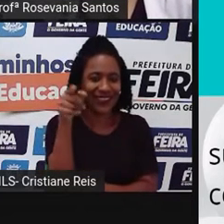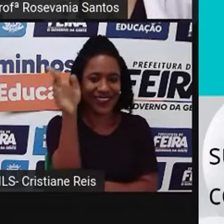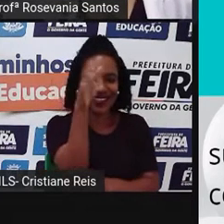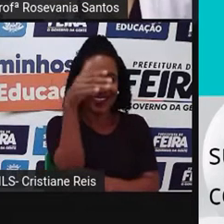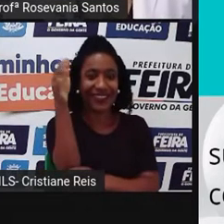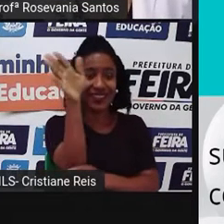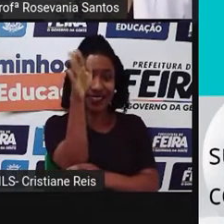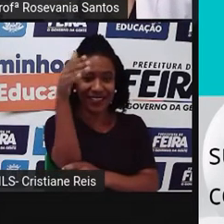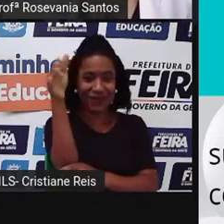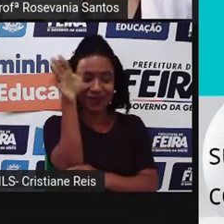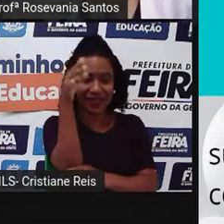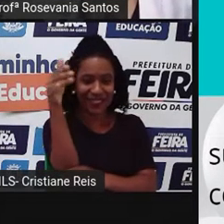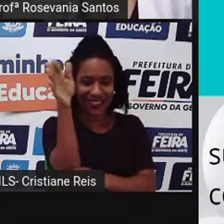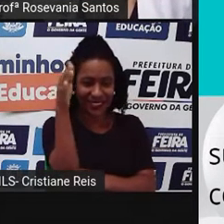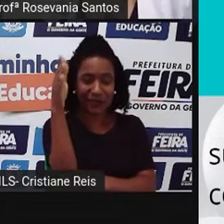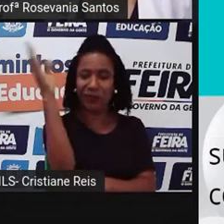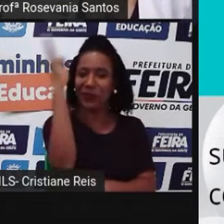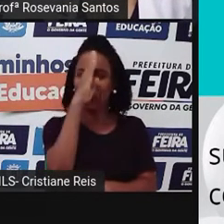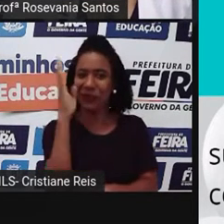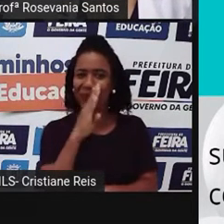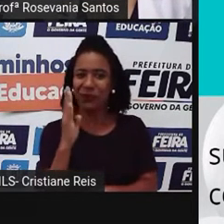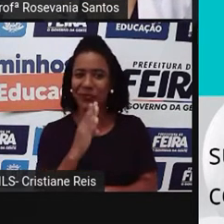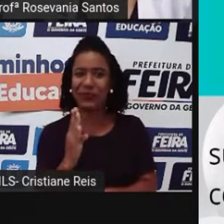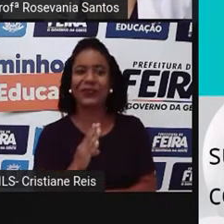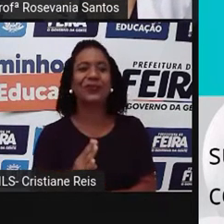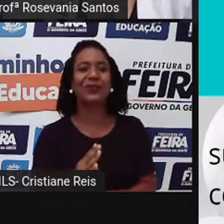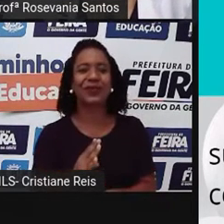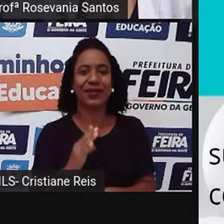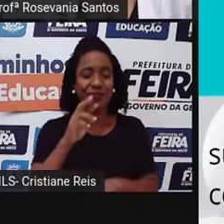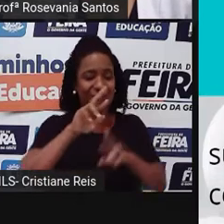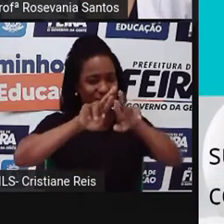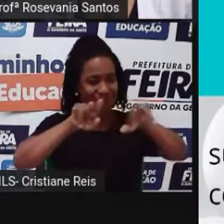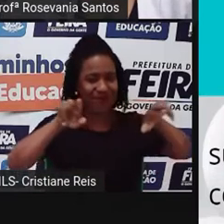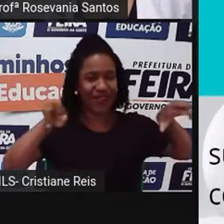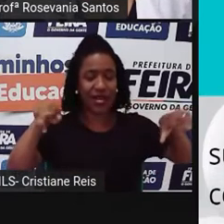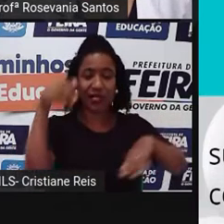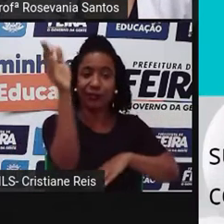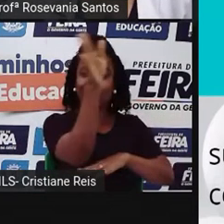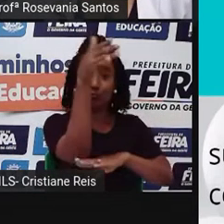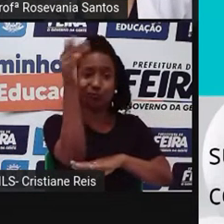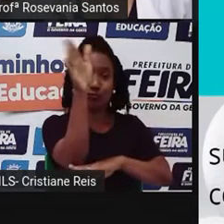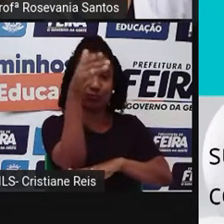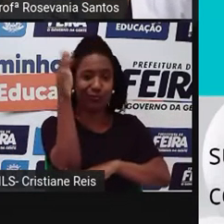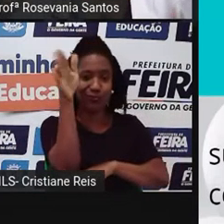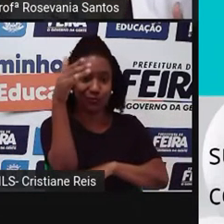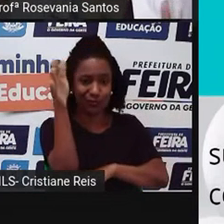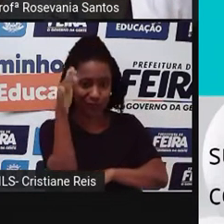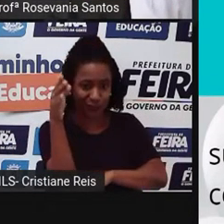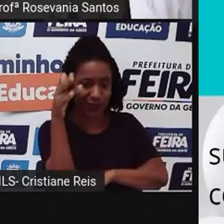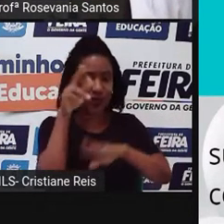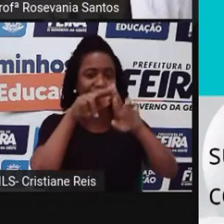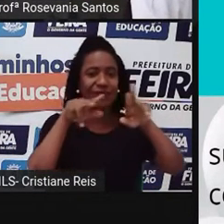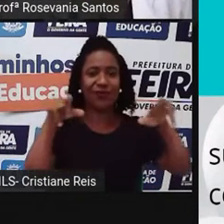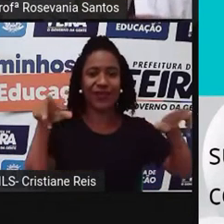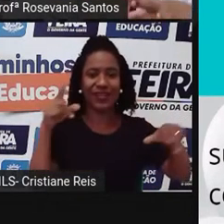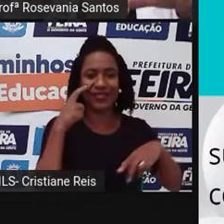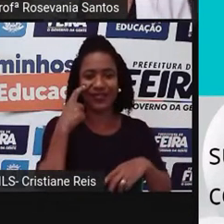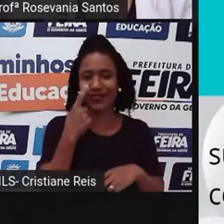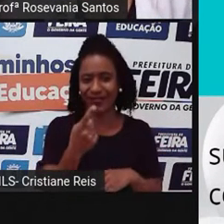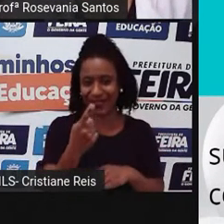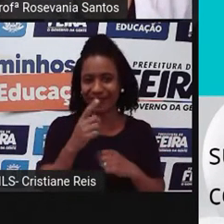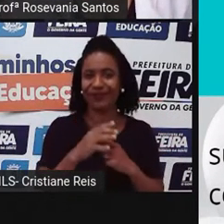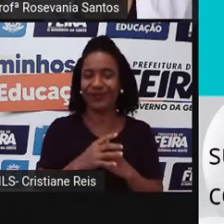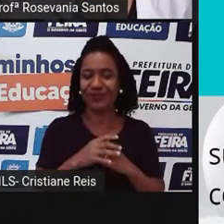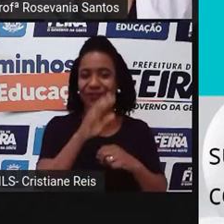nosso Brasilzão aí nesse espaço. Então, tem várias bandeirinhas aí para chamar a atenção que quando a gente fala da regionalização mundial, a gente